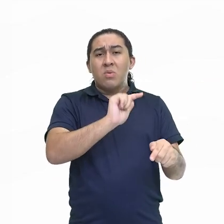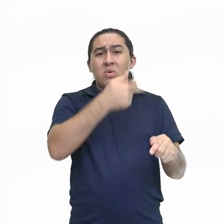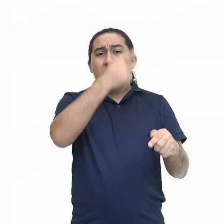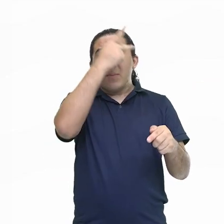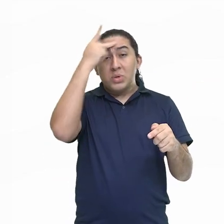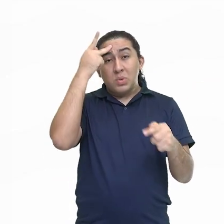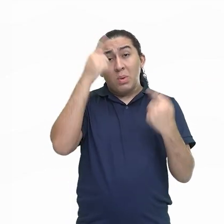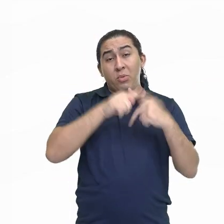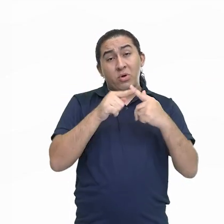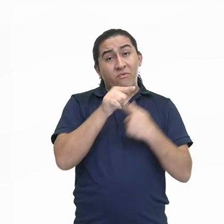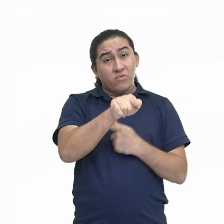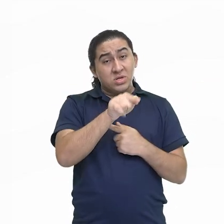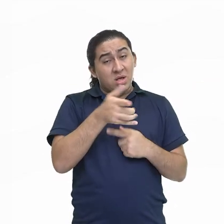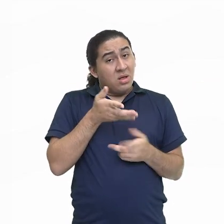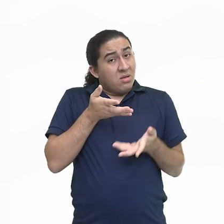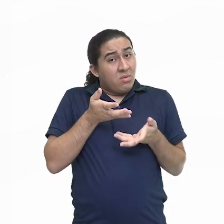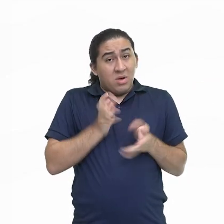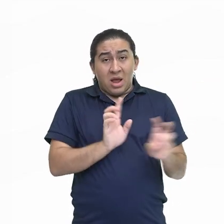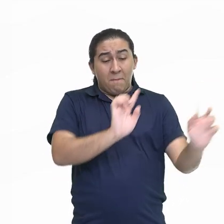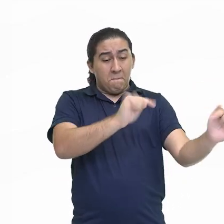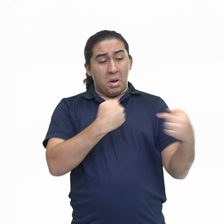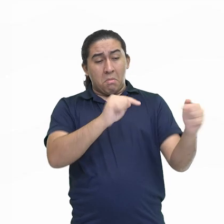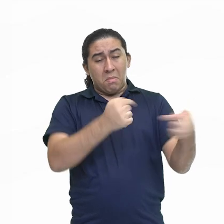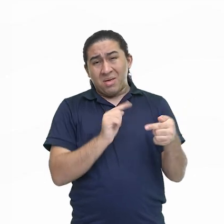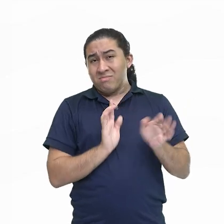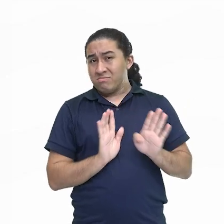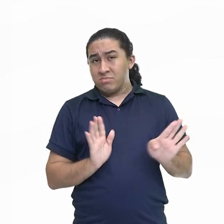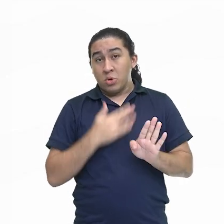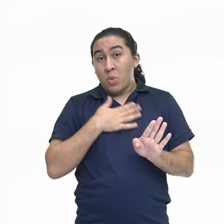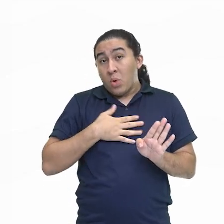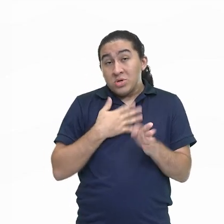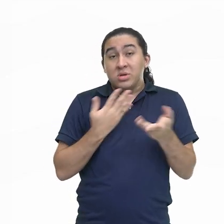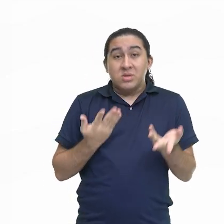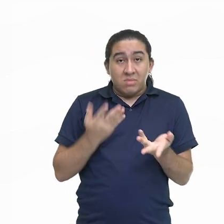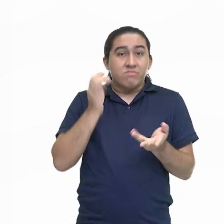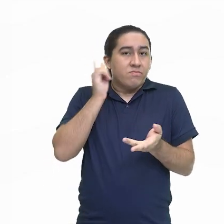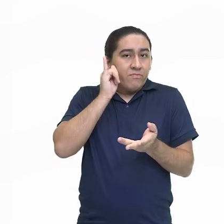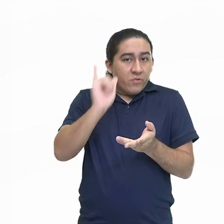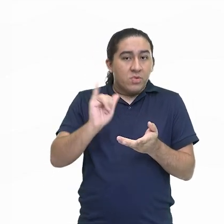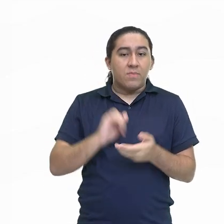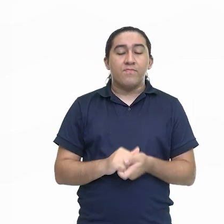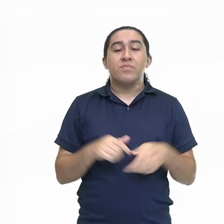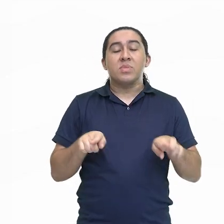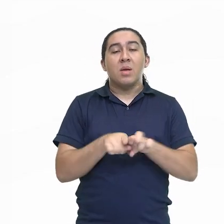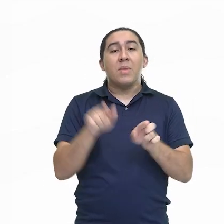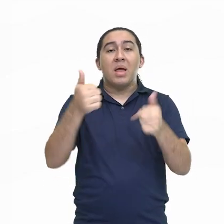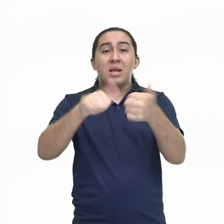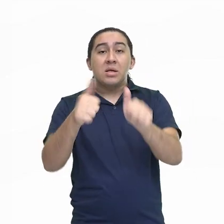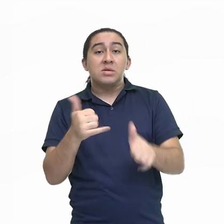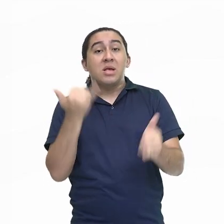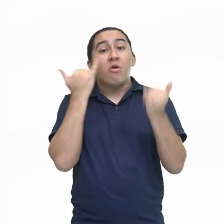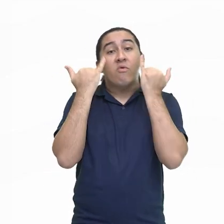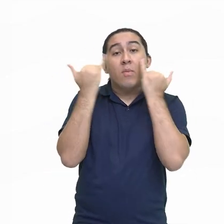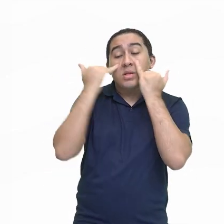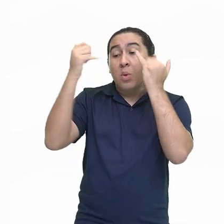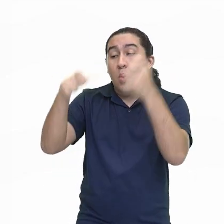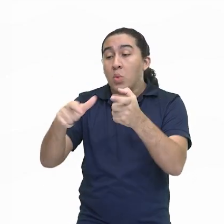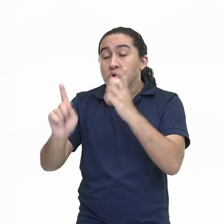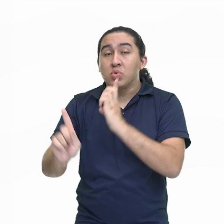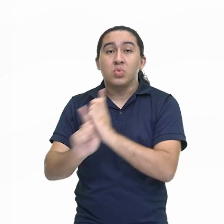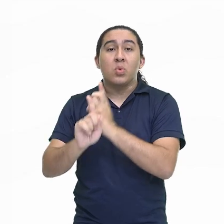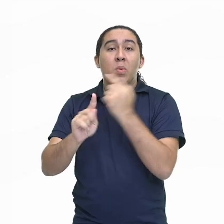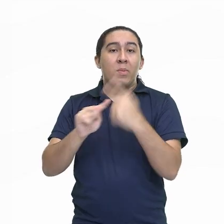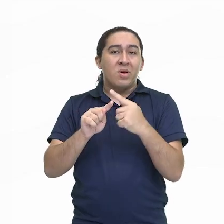não gostaria de receber, não é? Verifique fonte de informações, não vá ficar passando informações